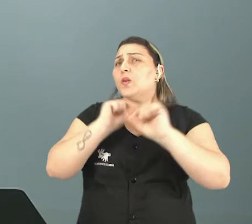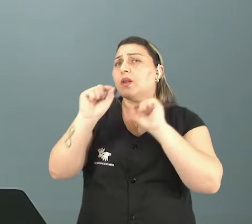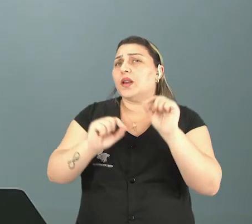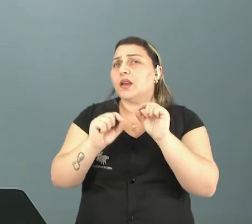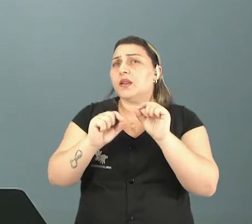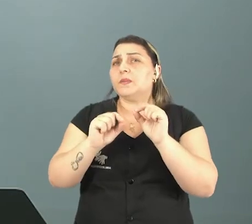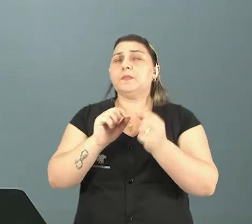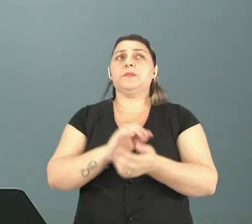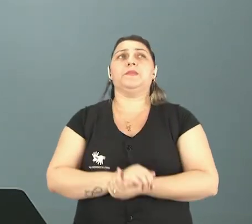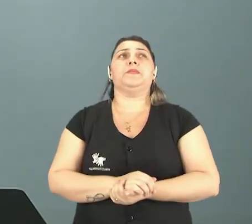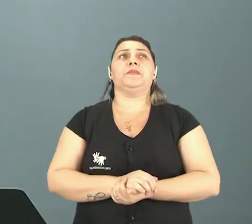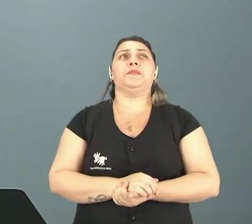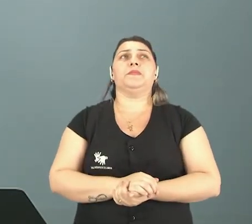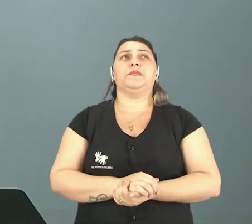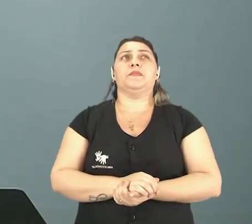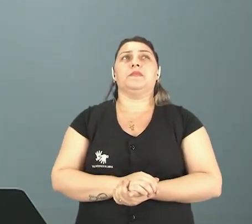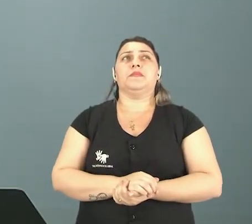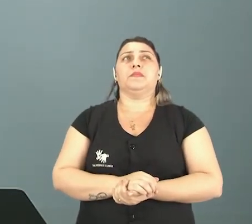eu tenho o quê?